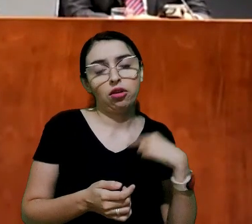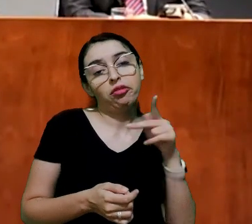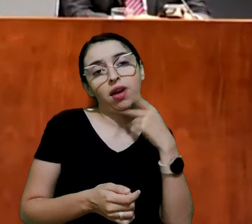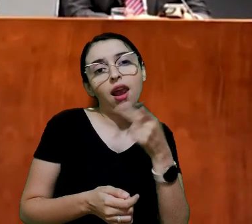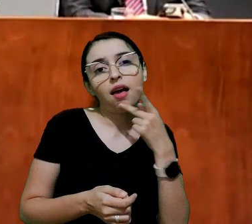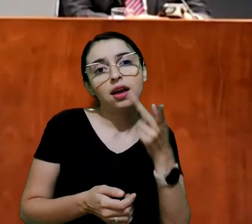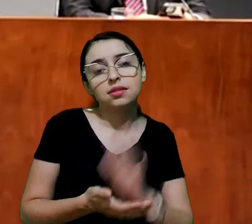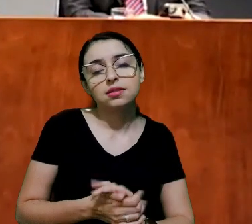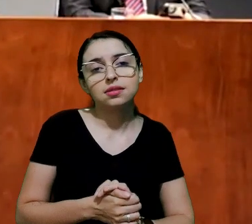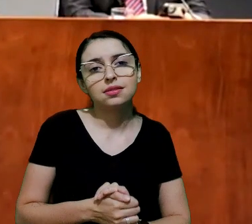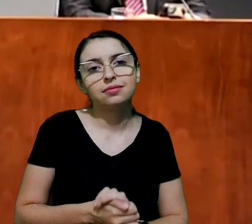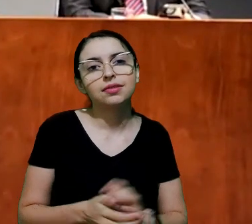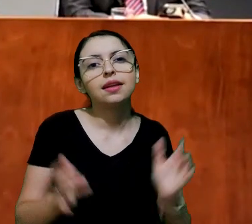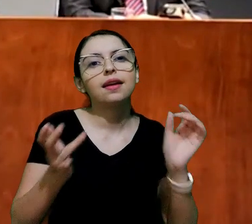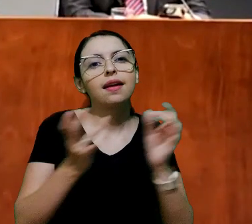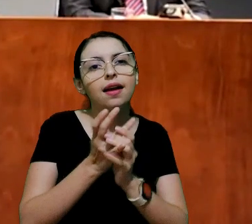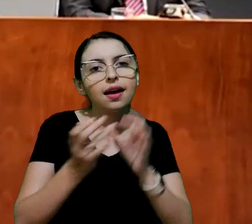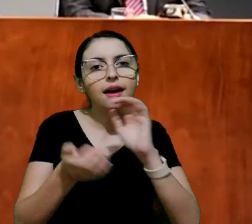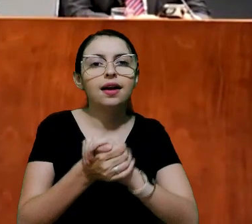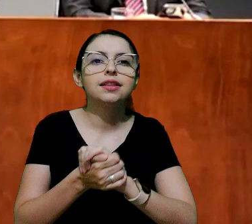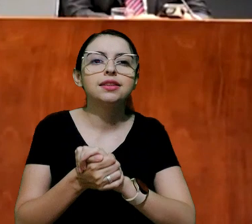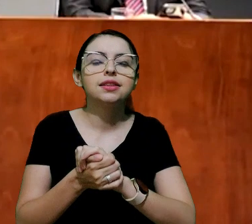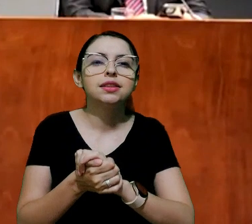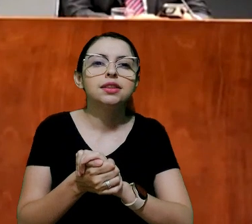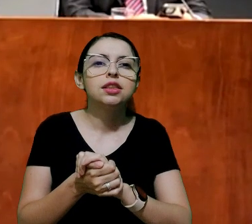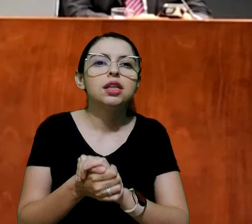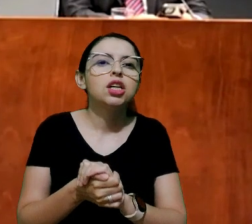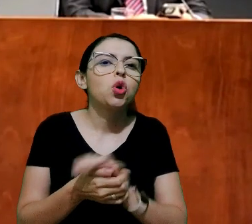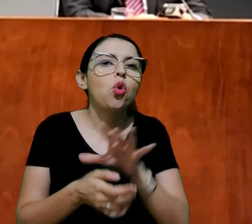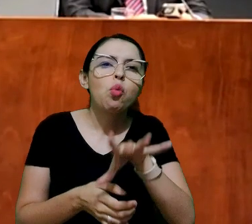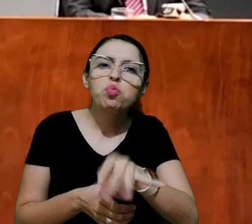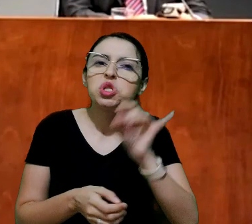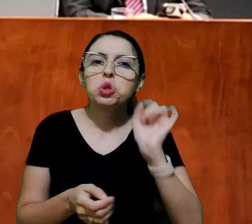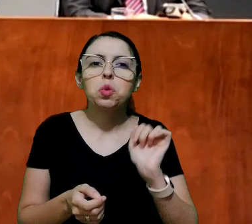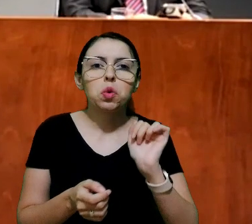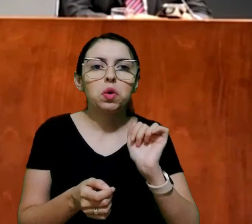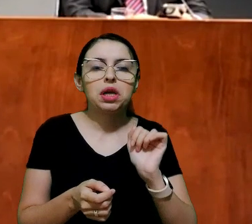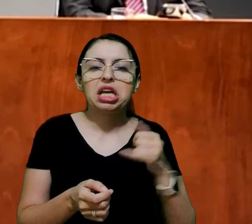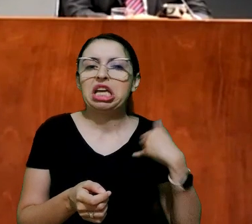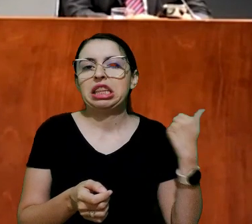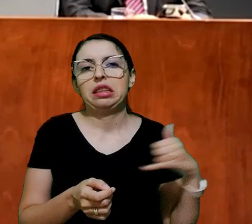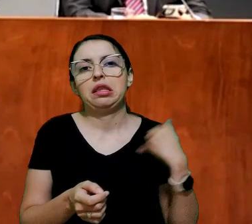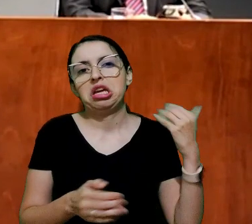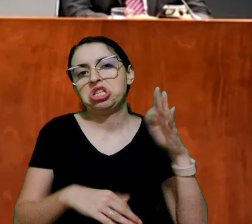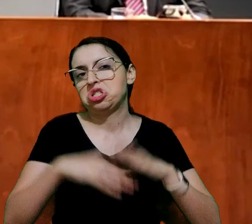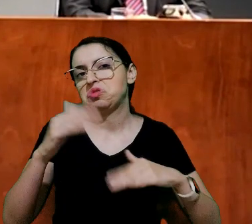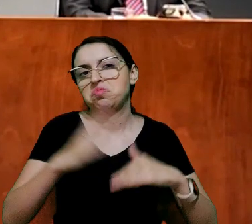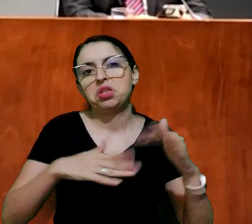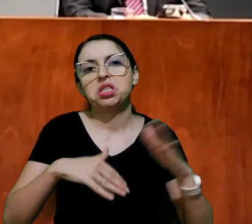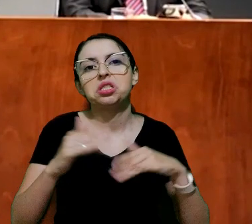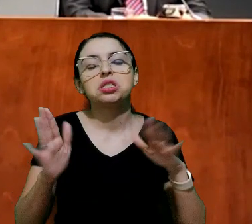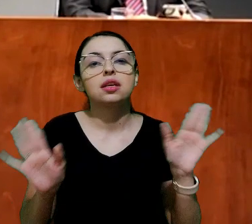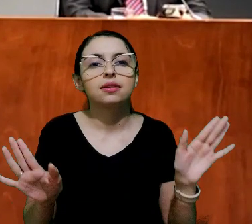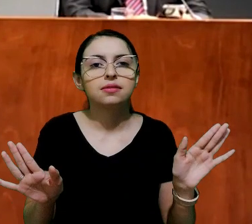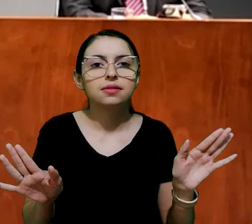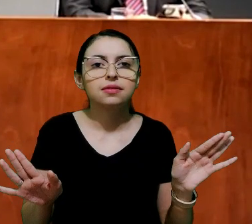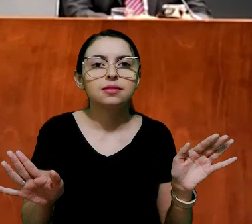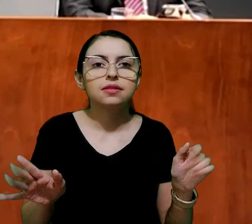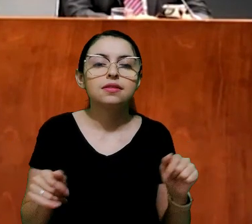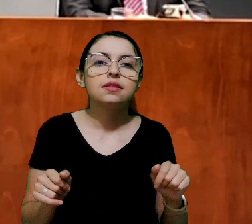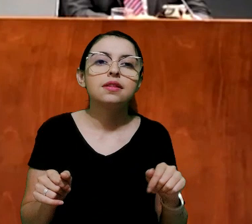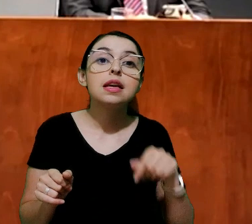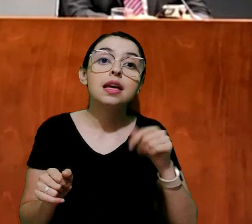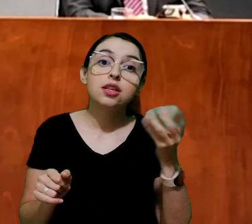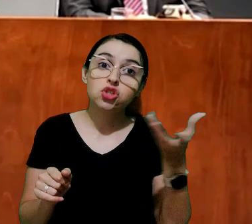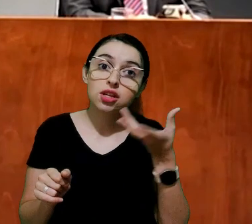dia. Então, se eu fosse legisladora, talvez eu dissesse, case no regime que você quiser,